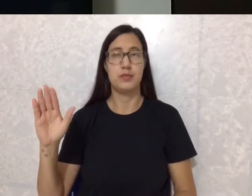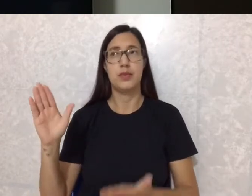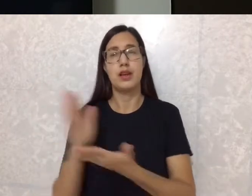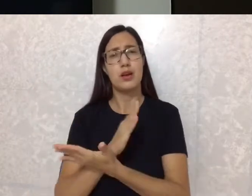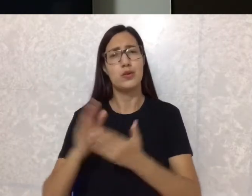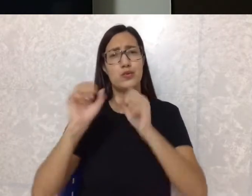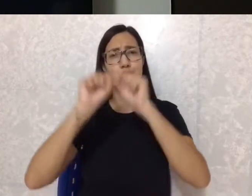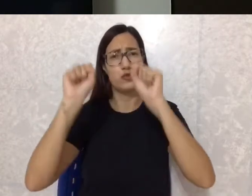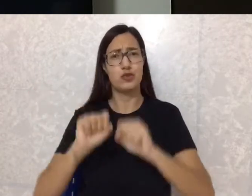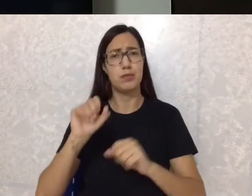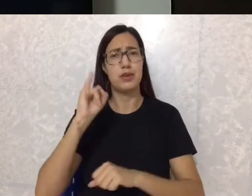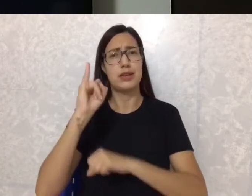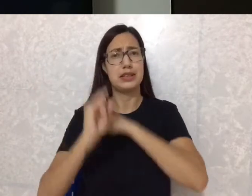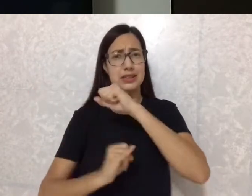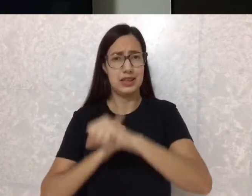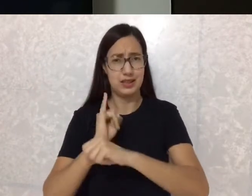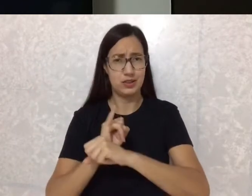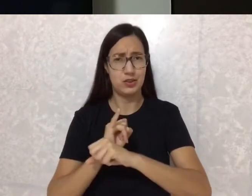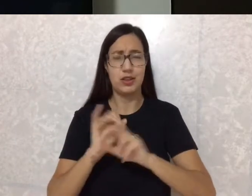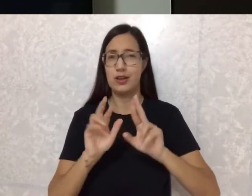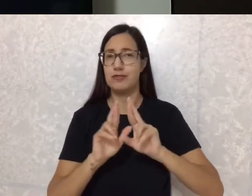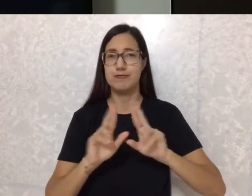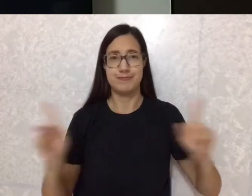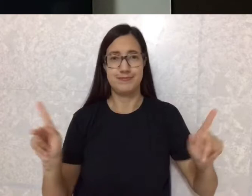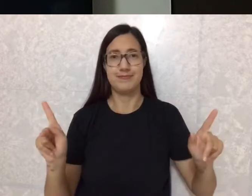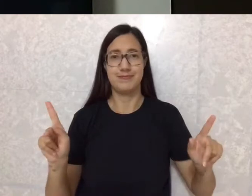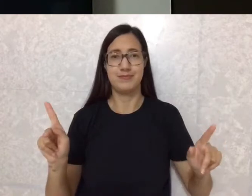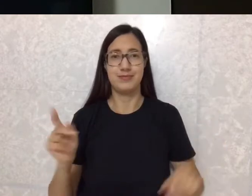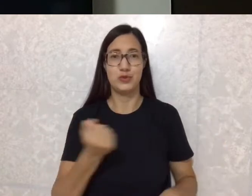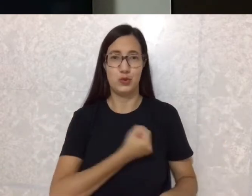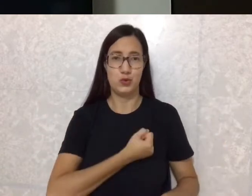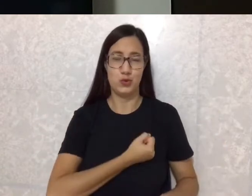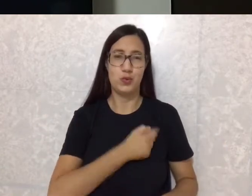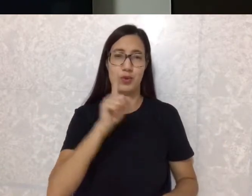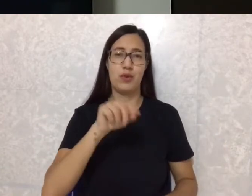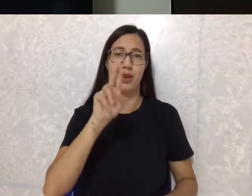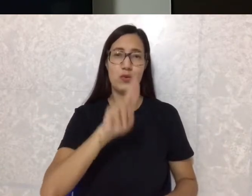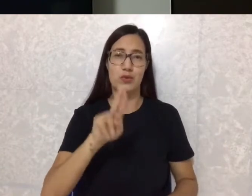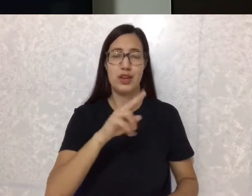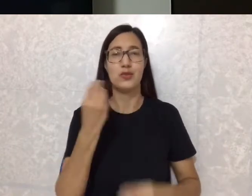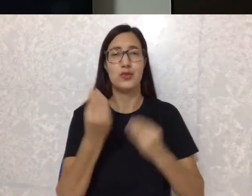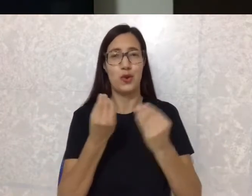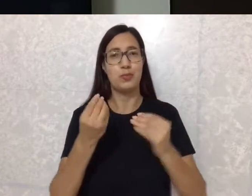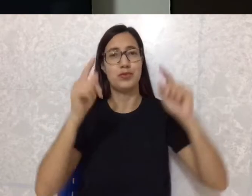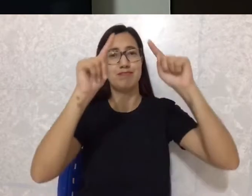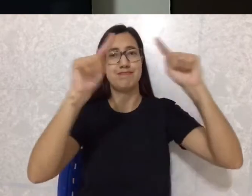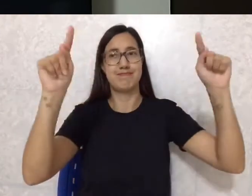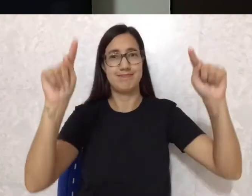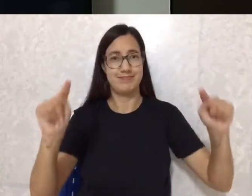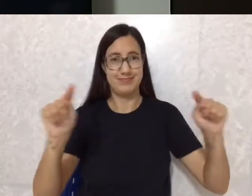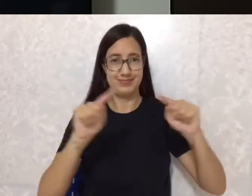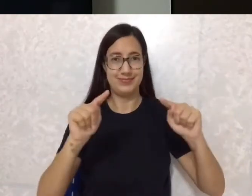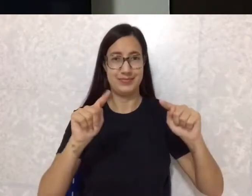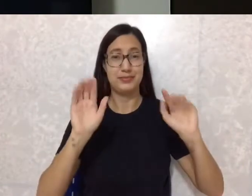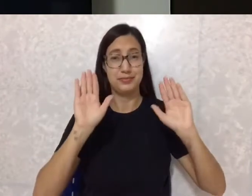como é a padronização, por exemplo, do I3E, o sistema numérico é colocado em colchetes. Então, assim, é como eu disse, a ABNT é uma padronização, é a